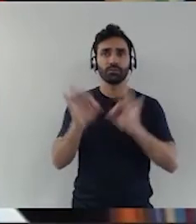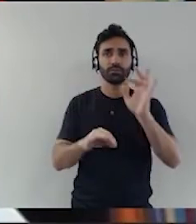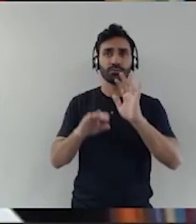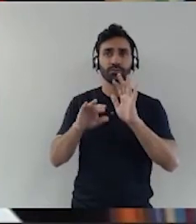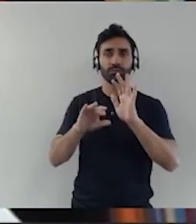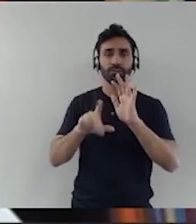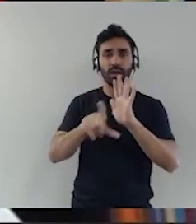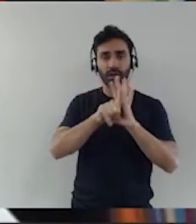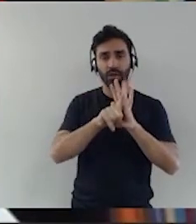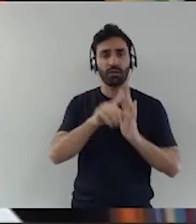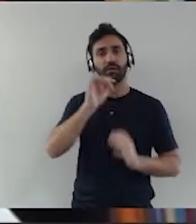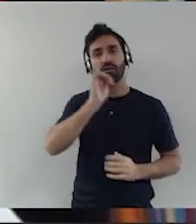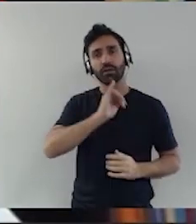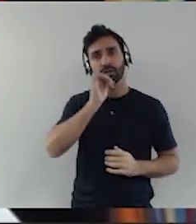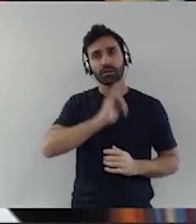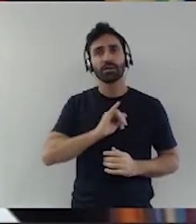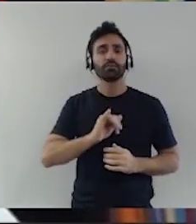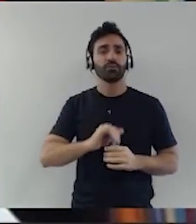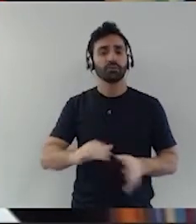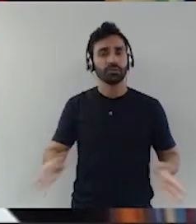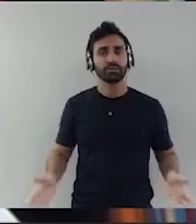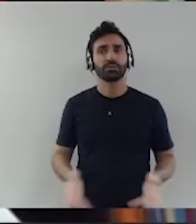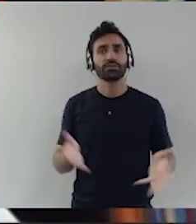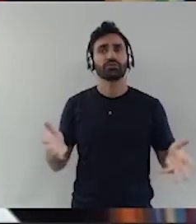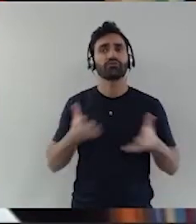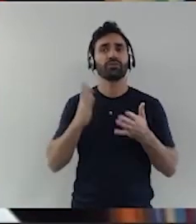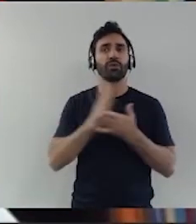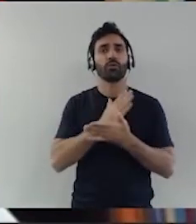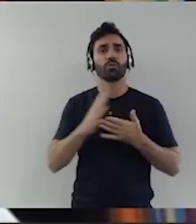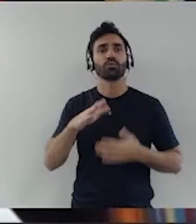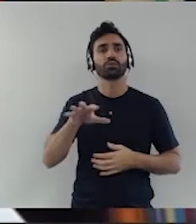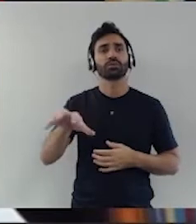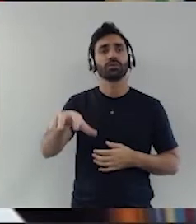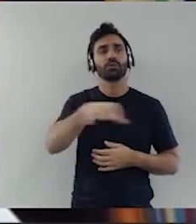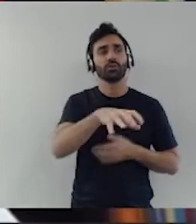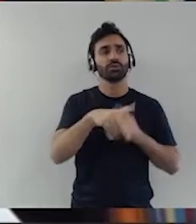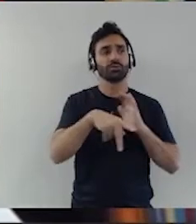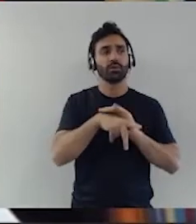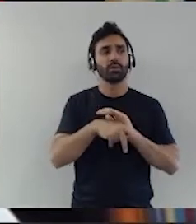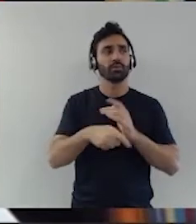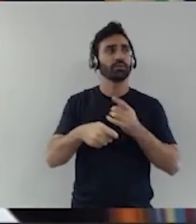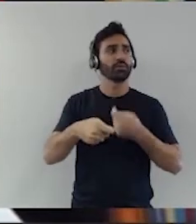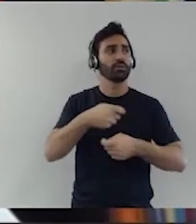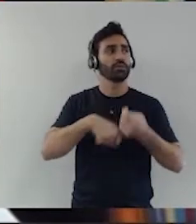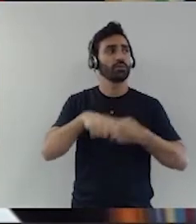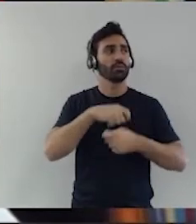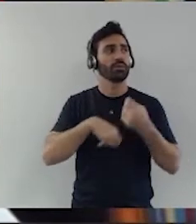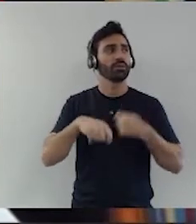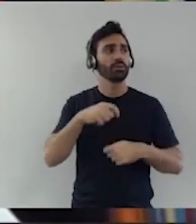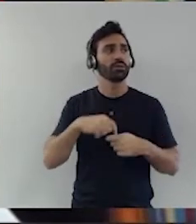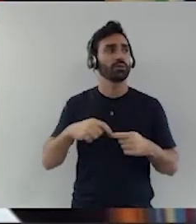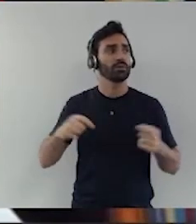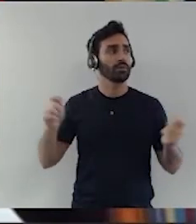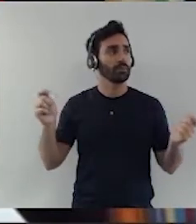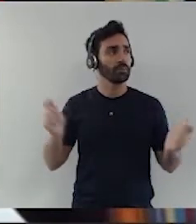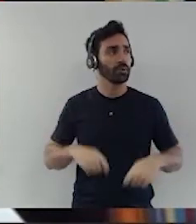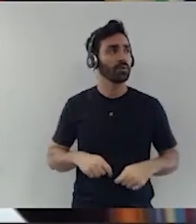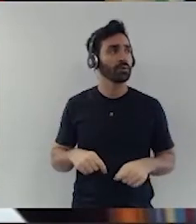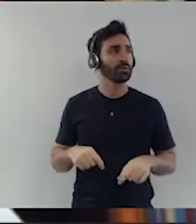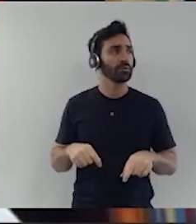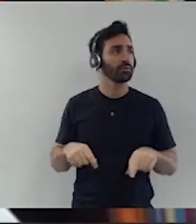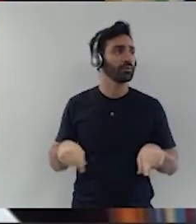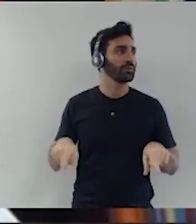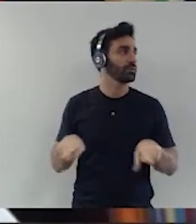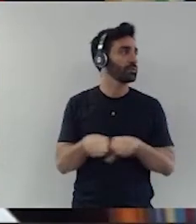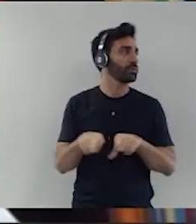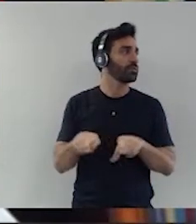por exemplo, para fomentar determinados setores da economia, para permitir mesmo inserção também, o